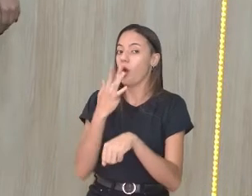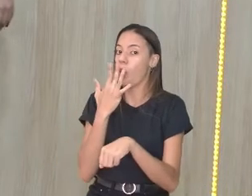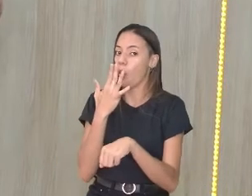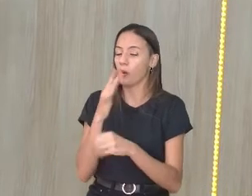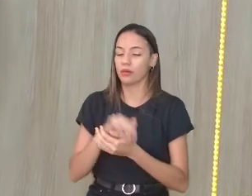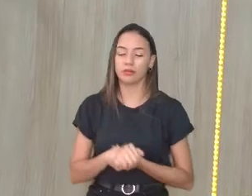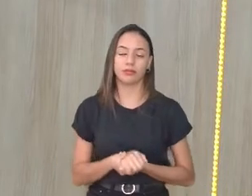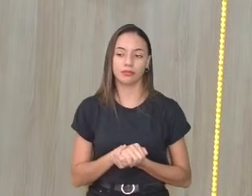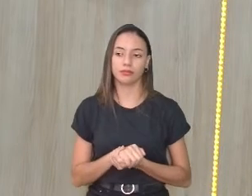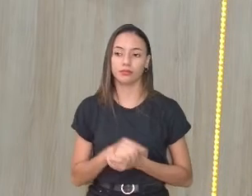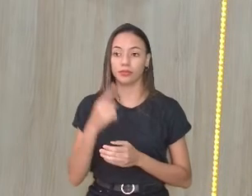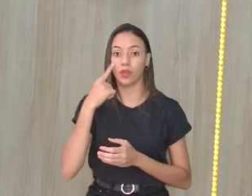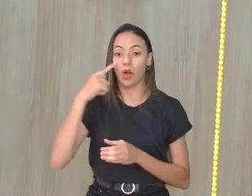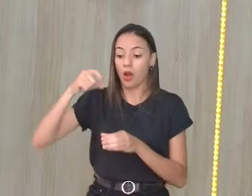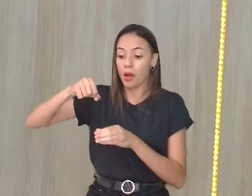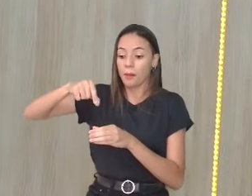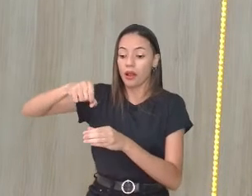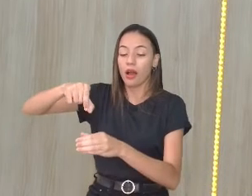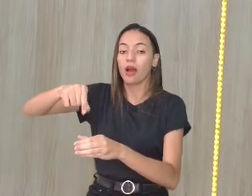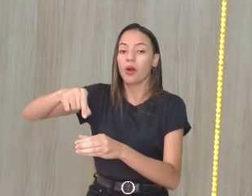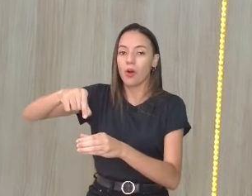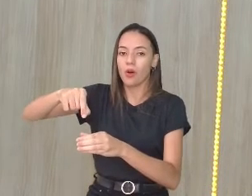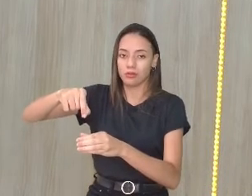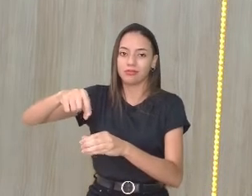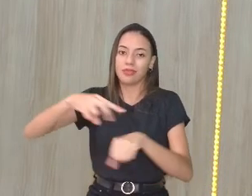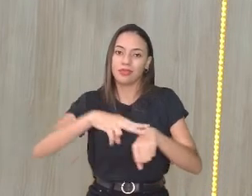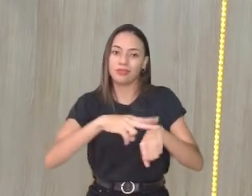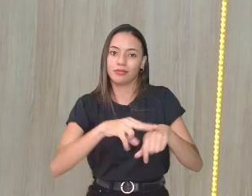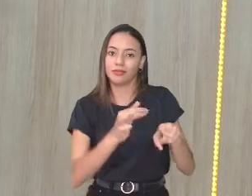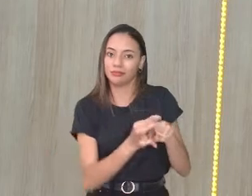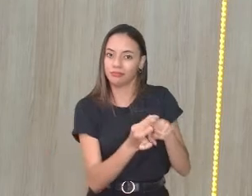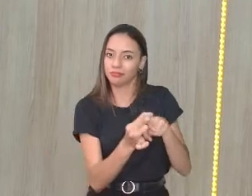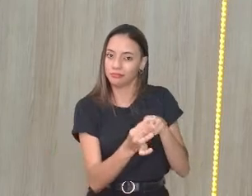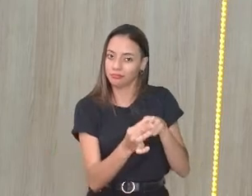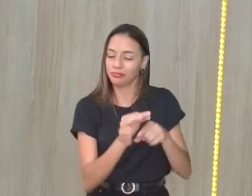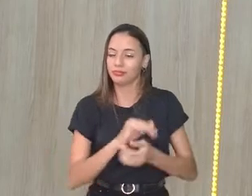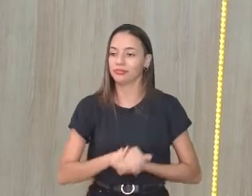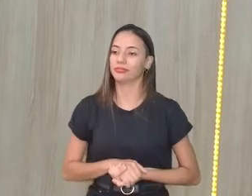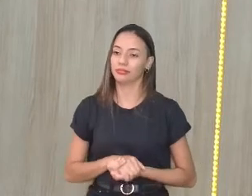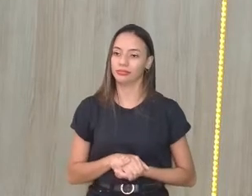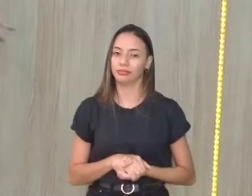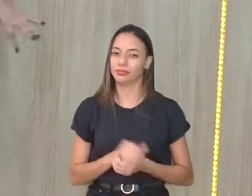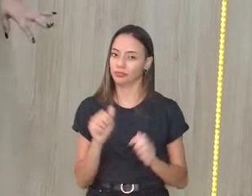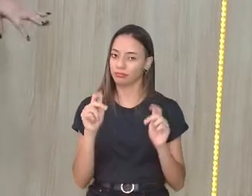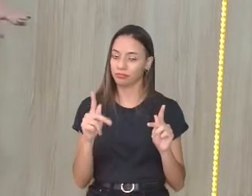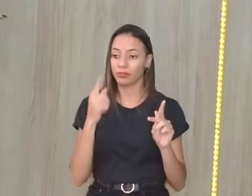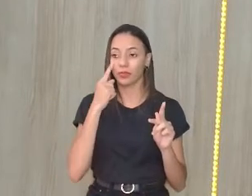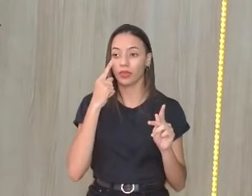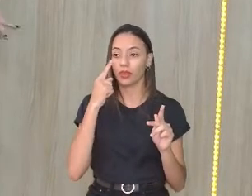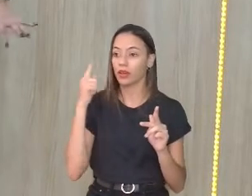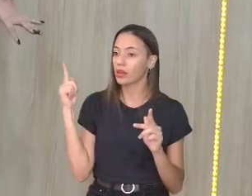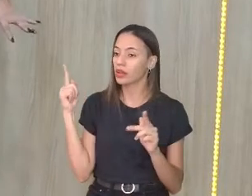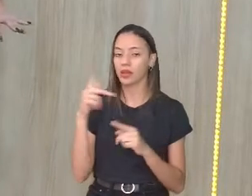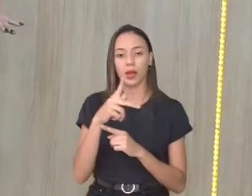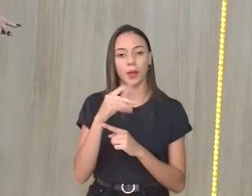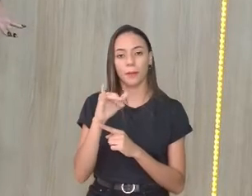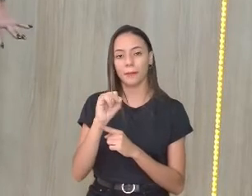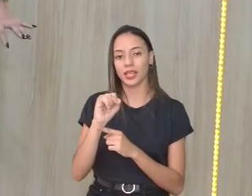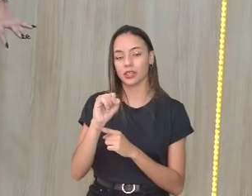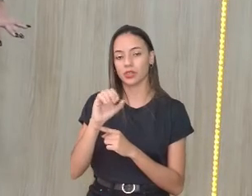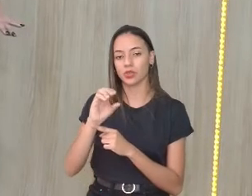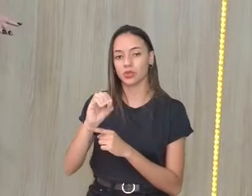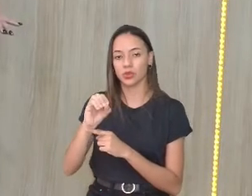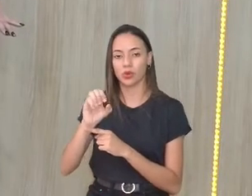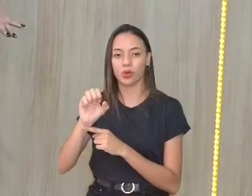plantou... Plantou sua semente. Plantou sua semente, exatamente. Então, beleza. Piso sativo, tá aí